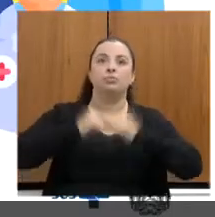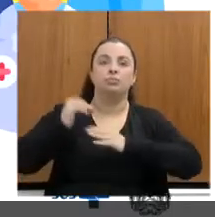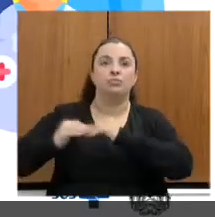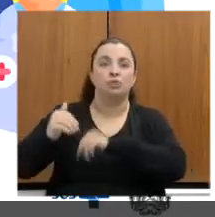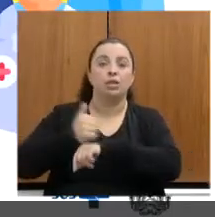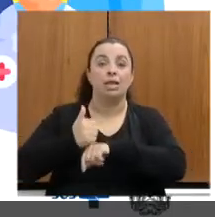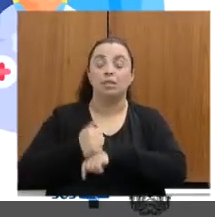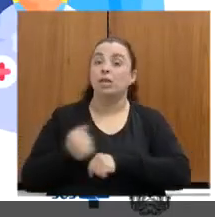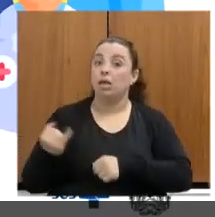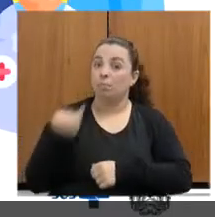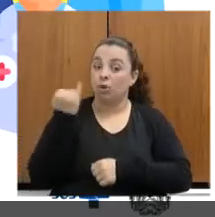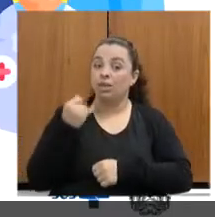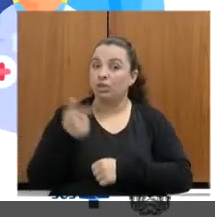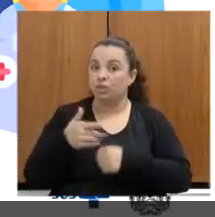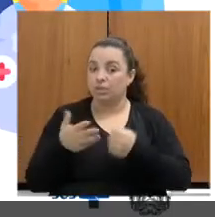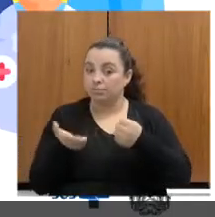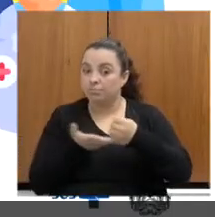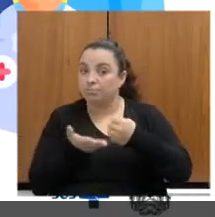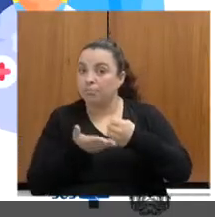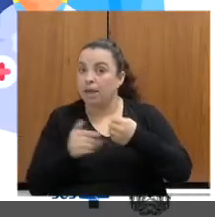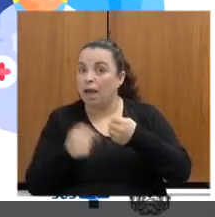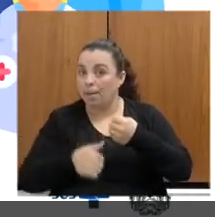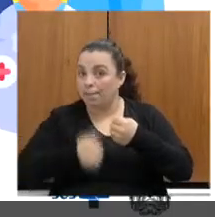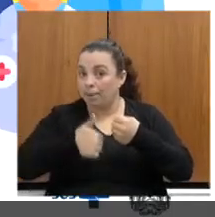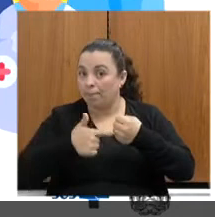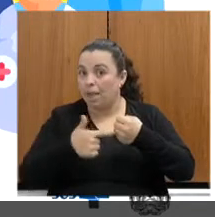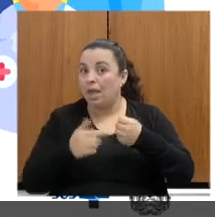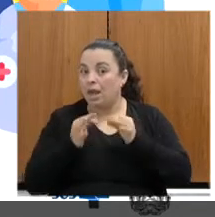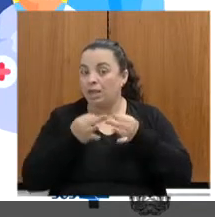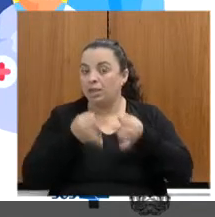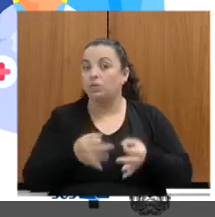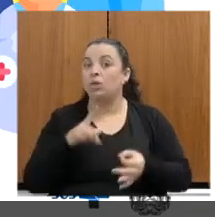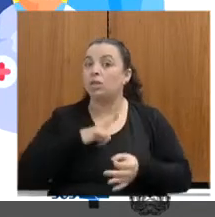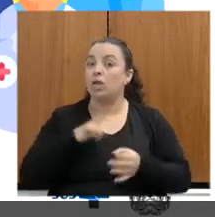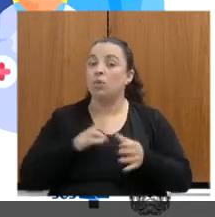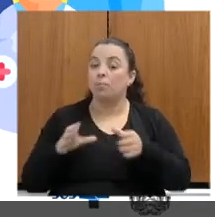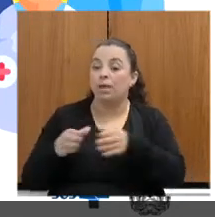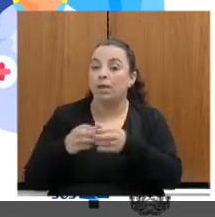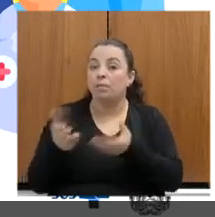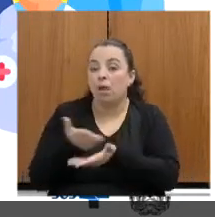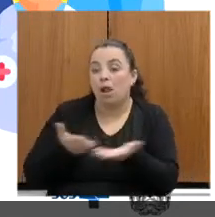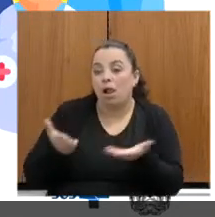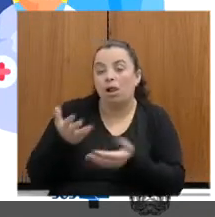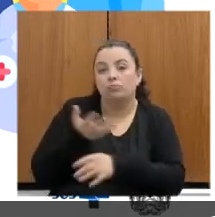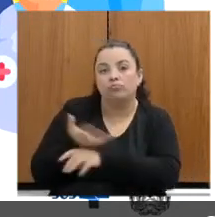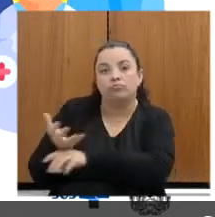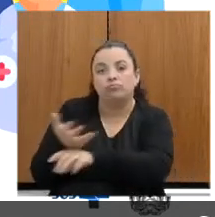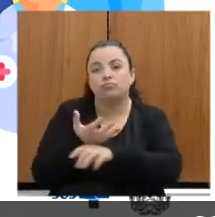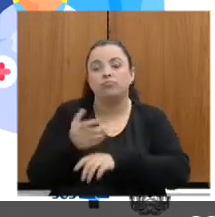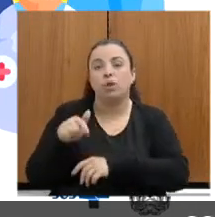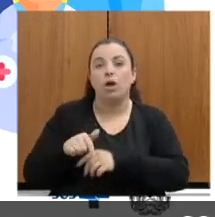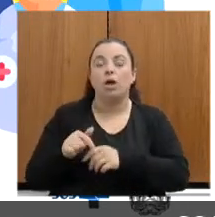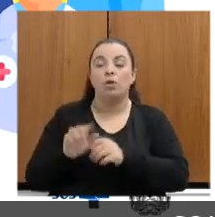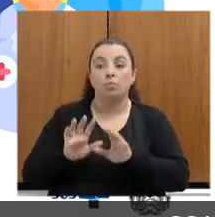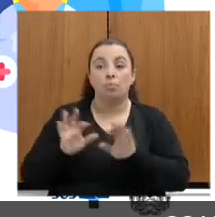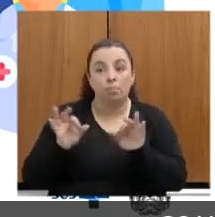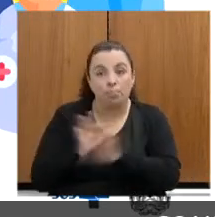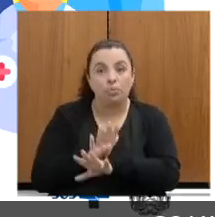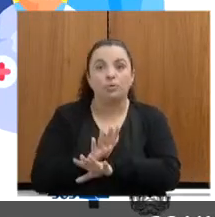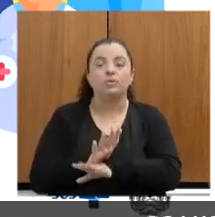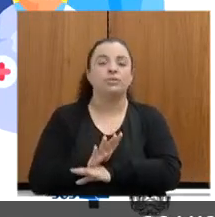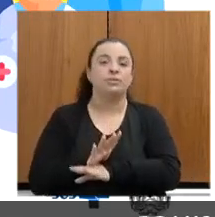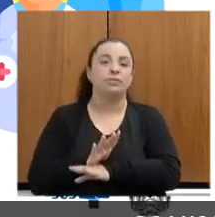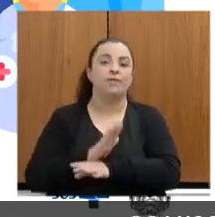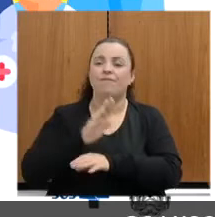em ti ter todo uma equipe multiprofissional formada é a gente percebe muitas vezes